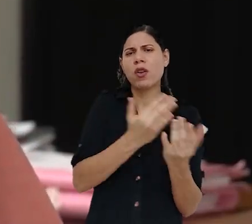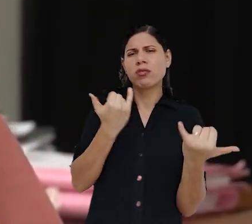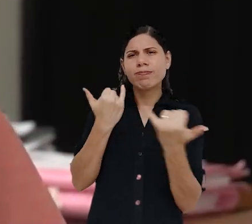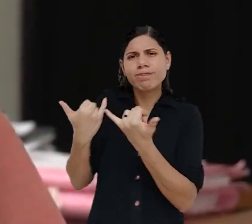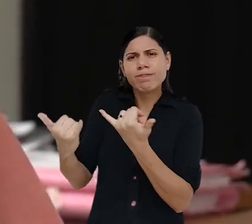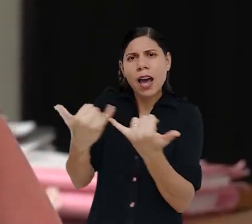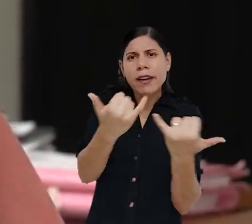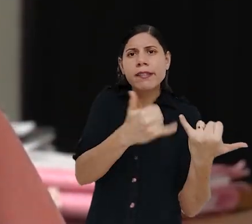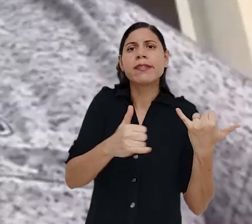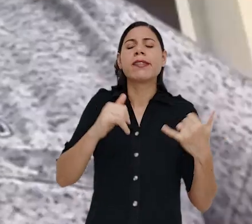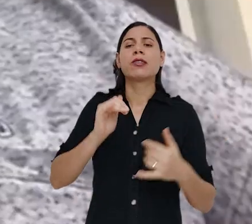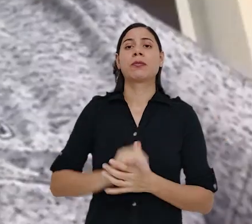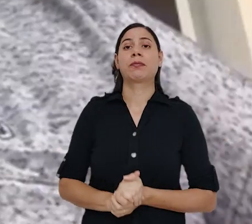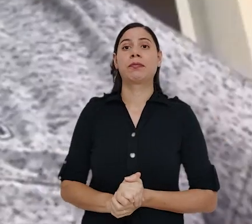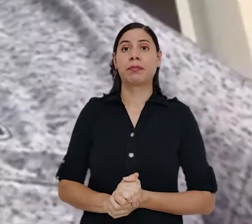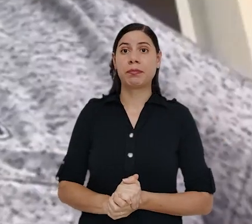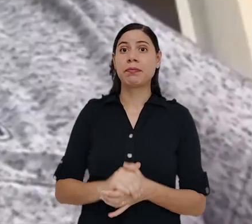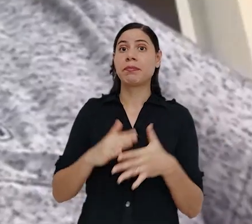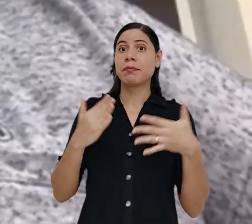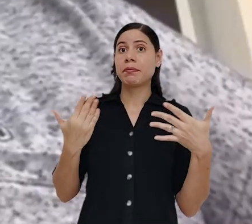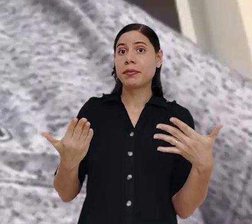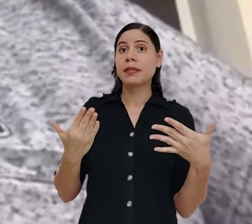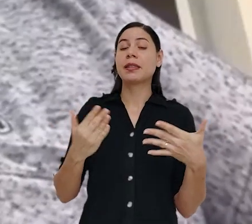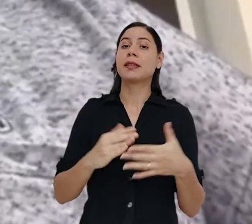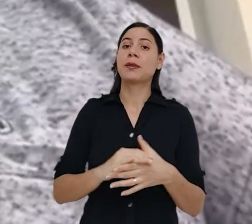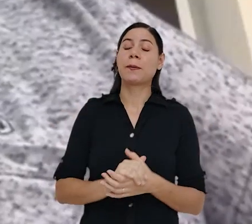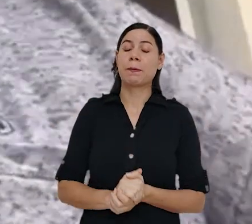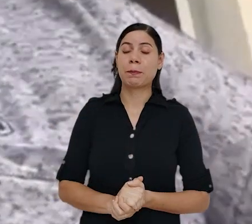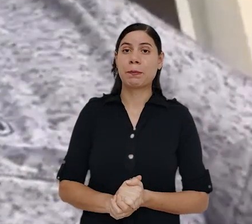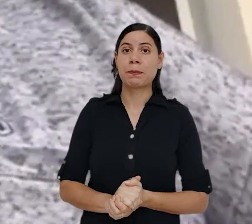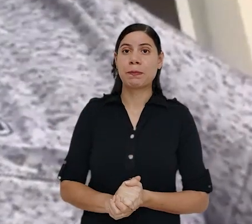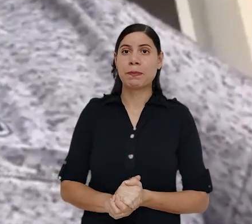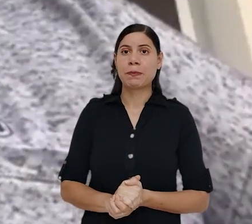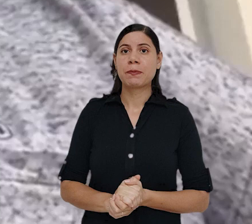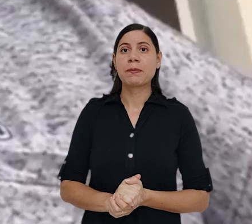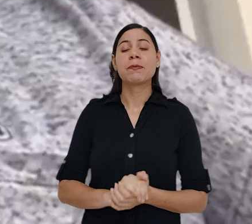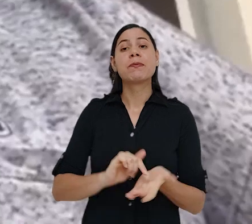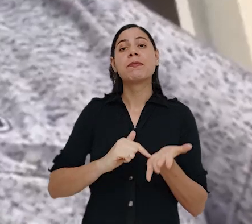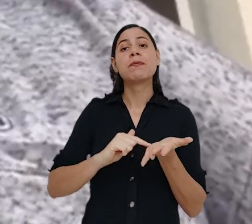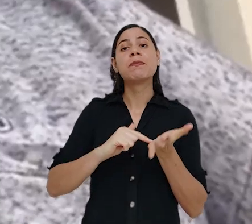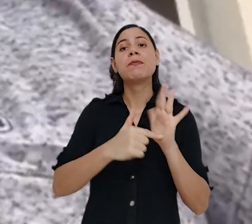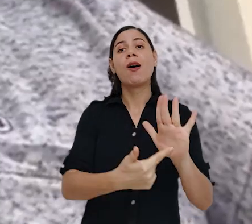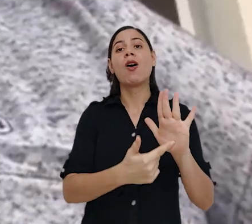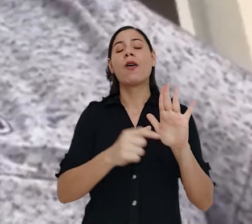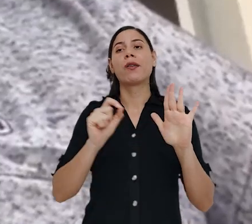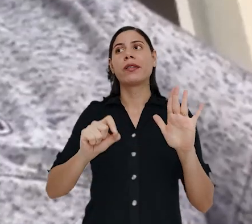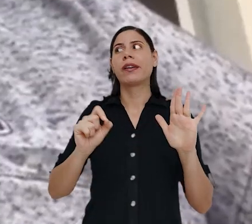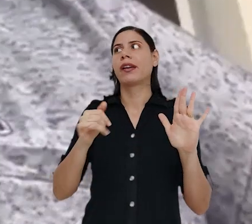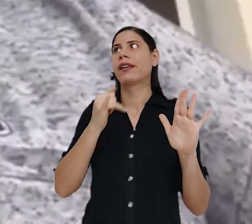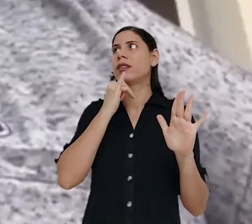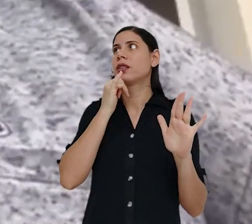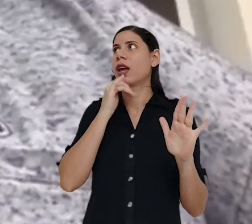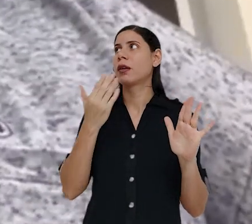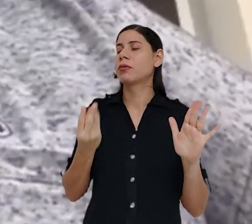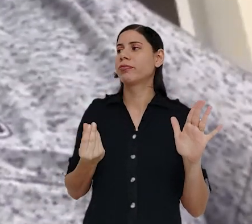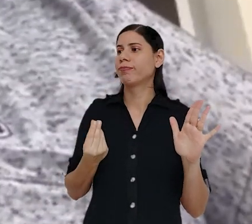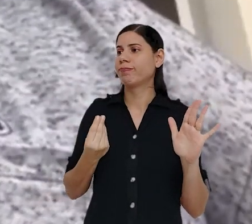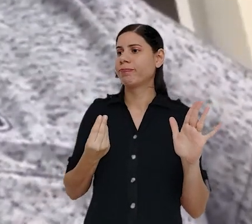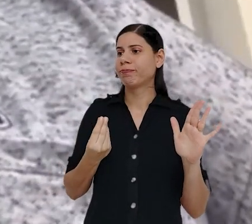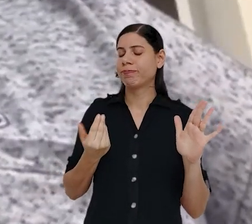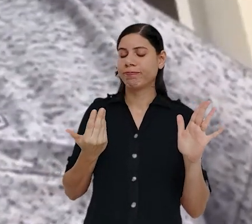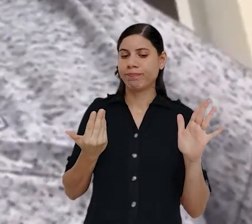a desembargadora federal. Essa ação ela passa a compor, vamos assim dizer,